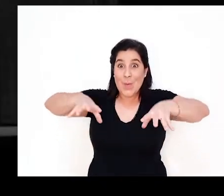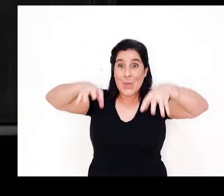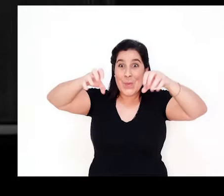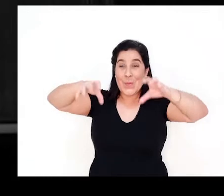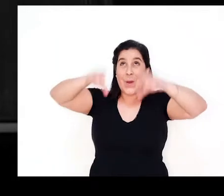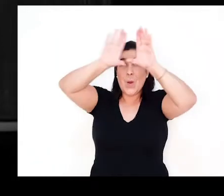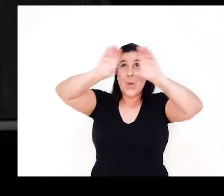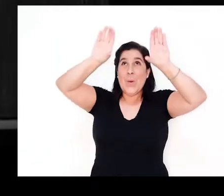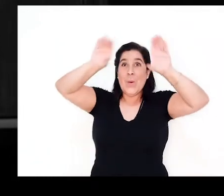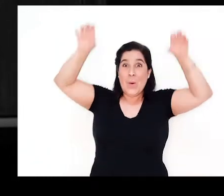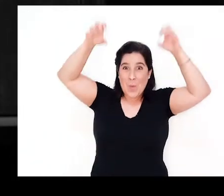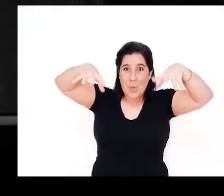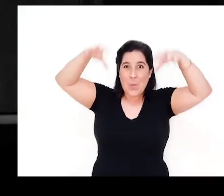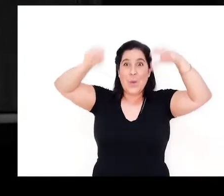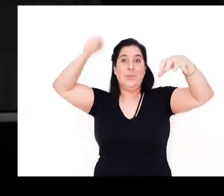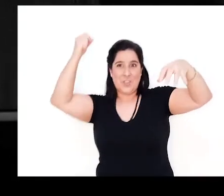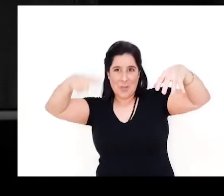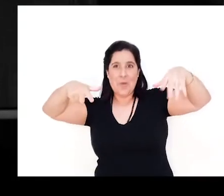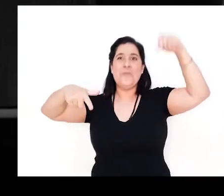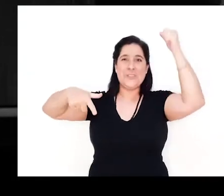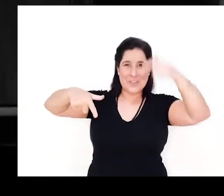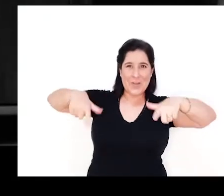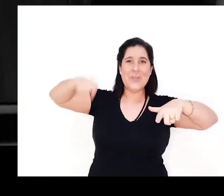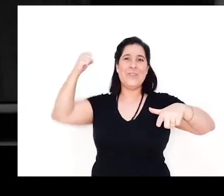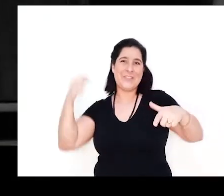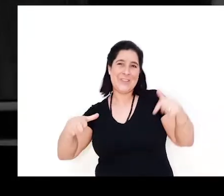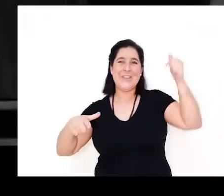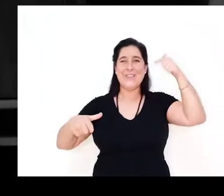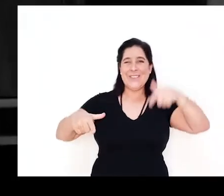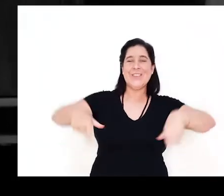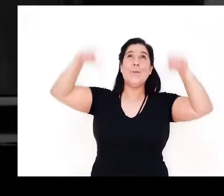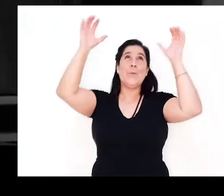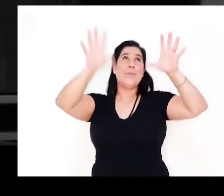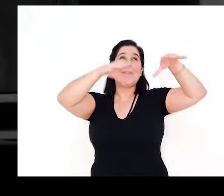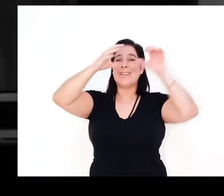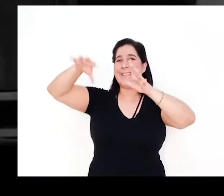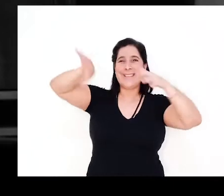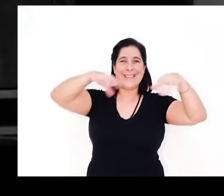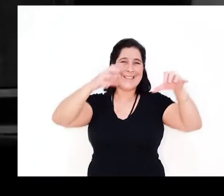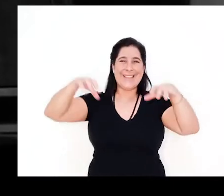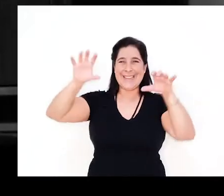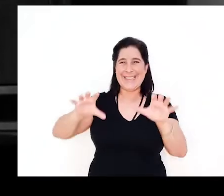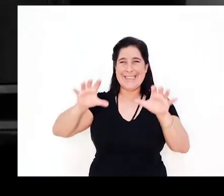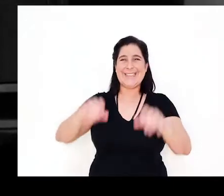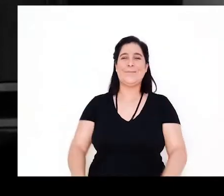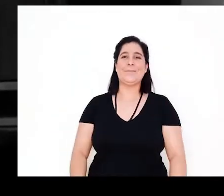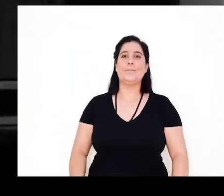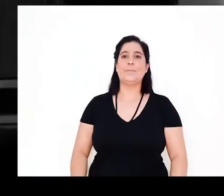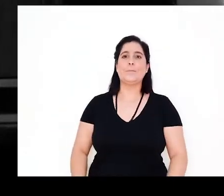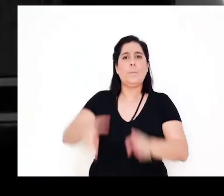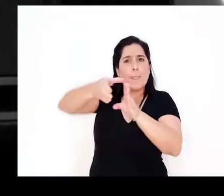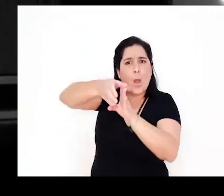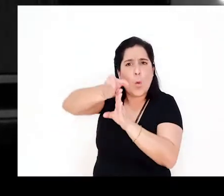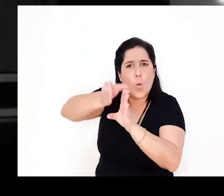estamos nós outra vez, as pequenas gotículas de água, prontas para se unir e dançar. Meu recado